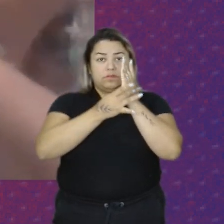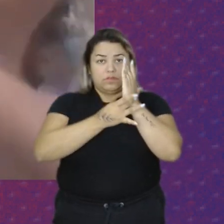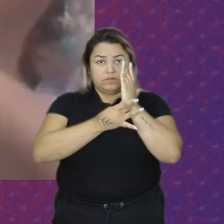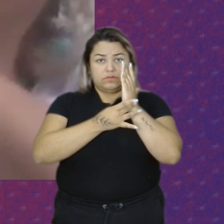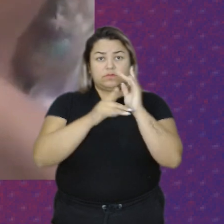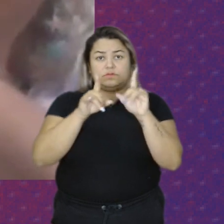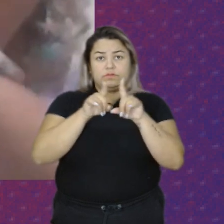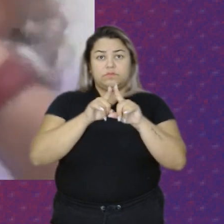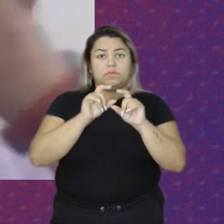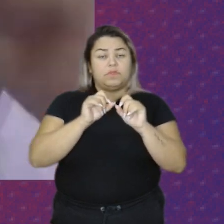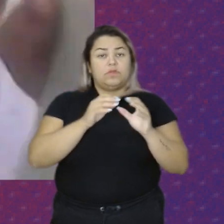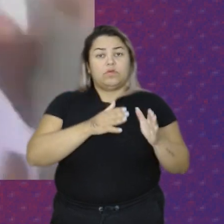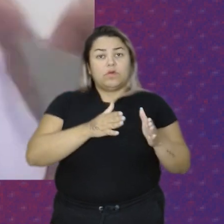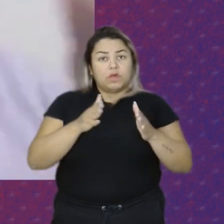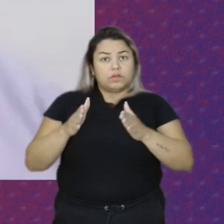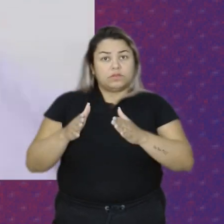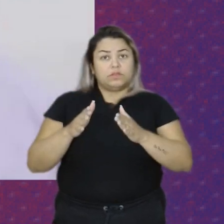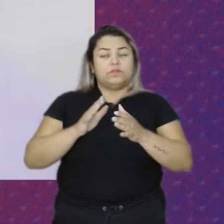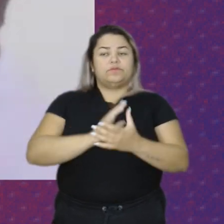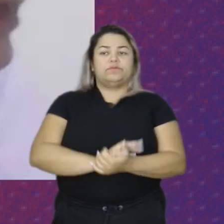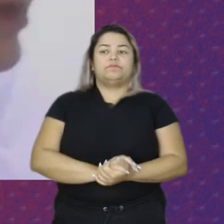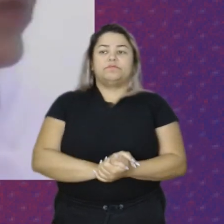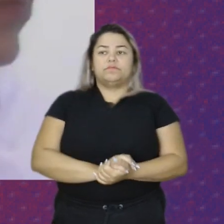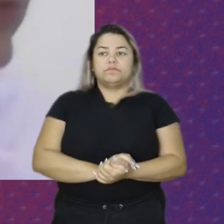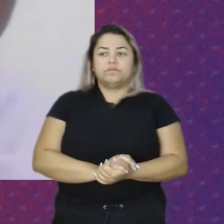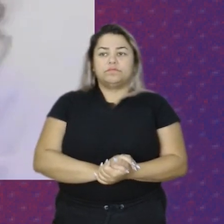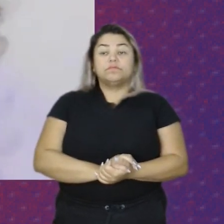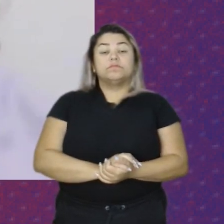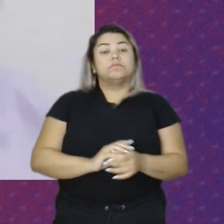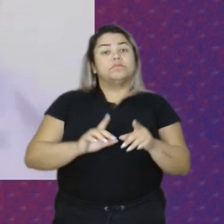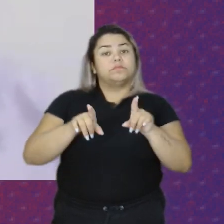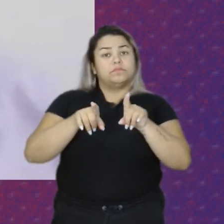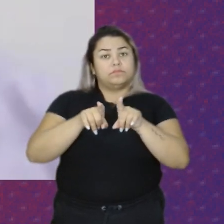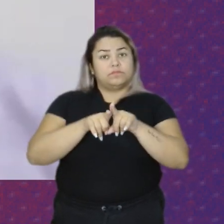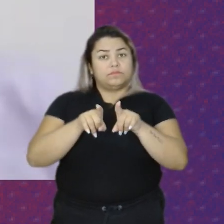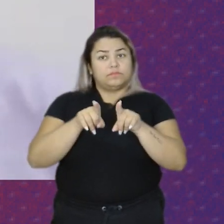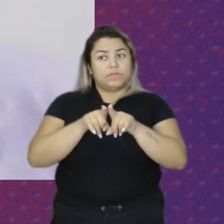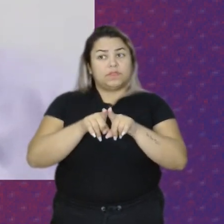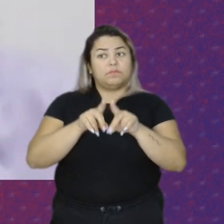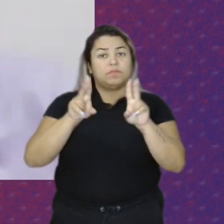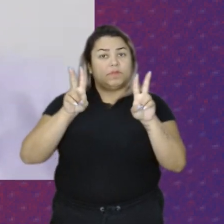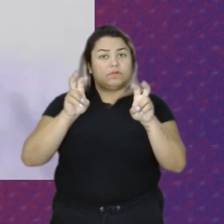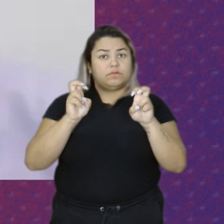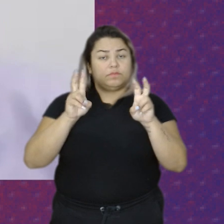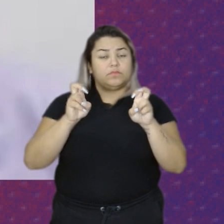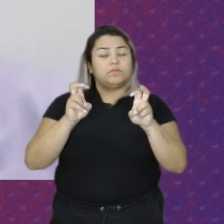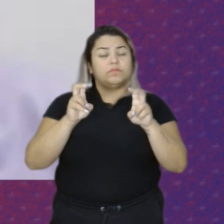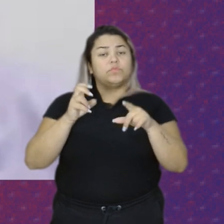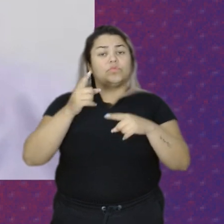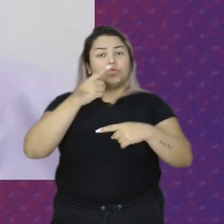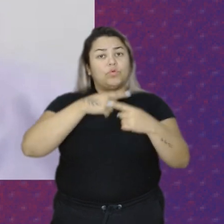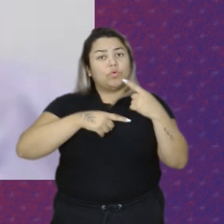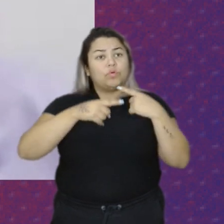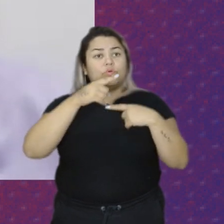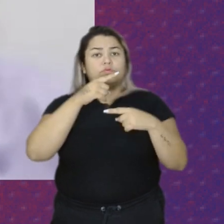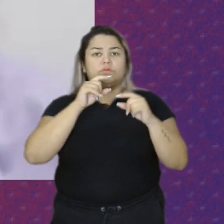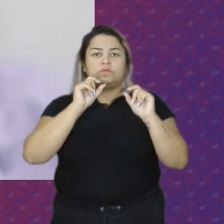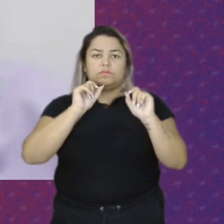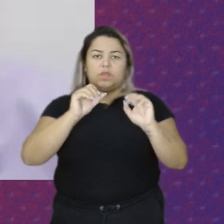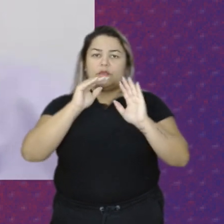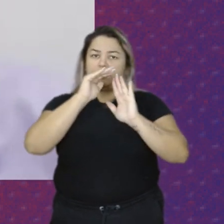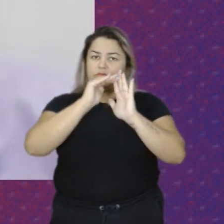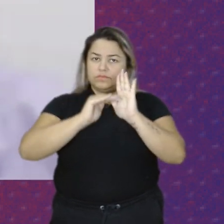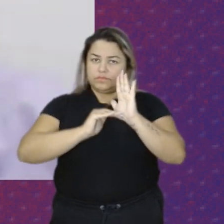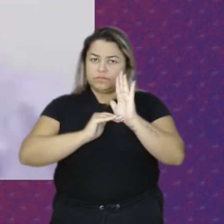com cada eixo. E, além dos eixos temáticos, nós construímos também a pauta